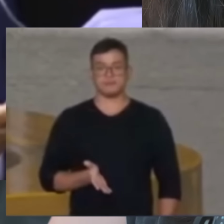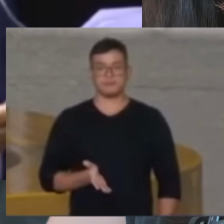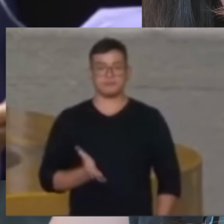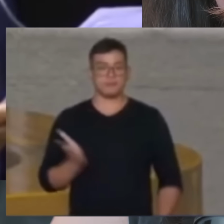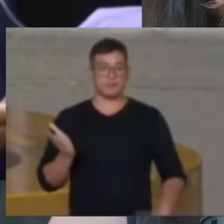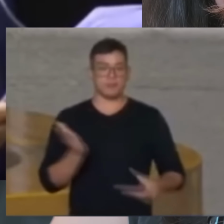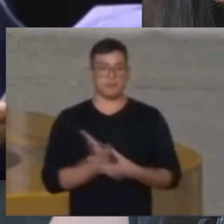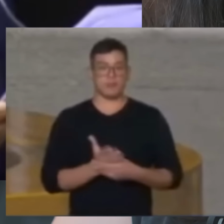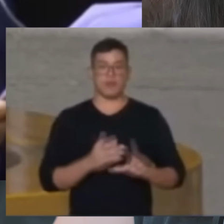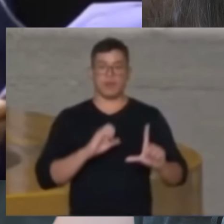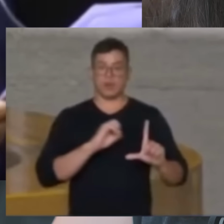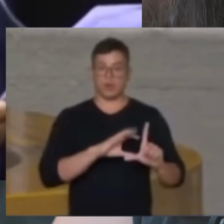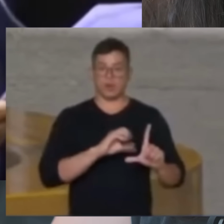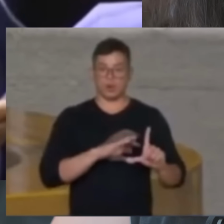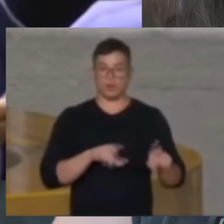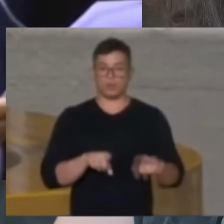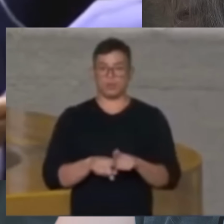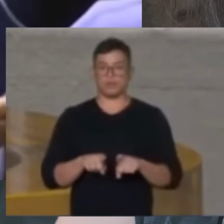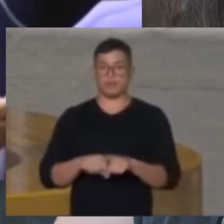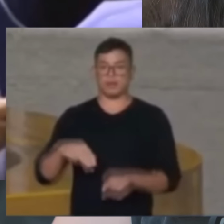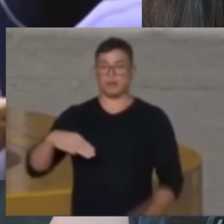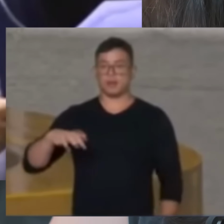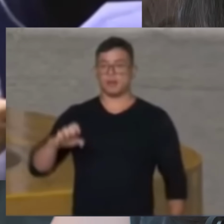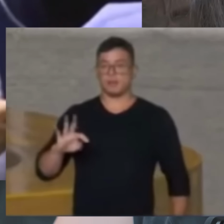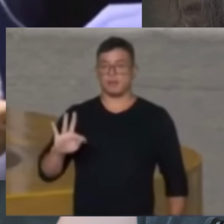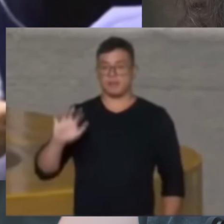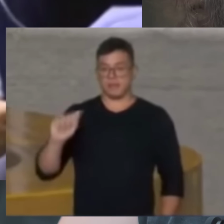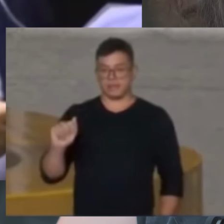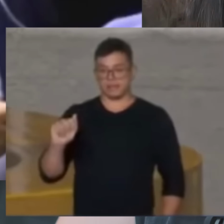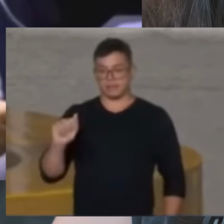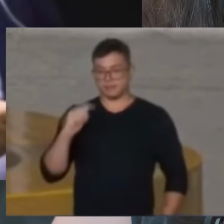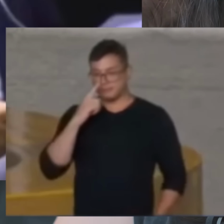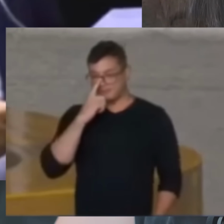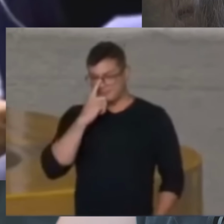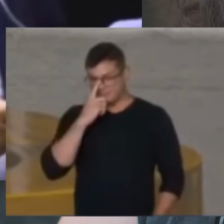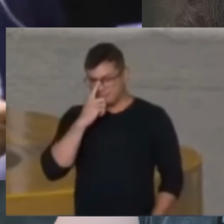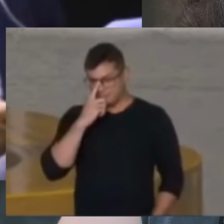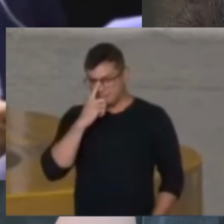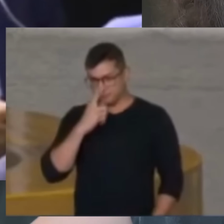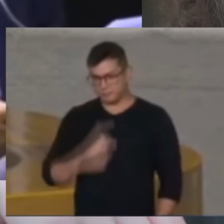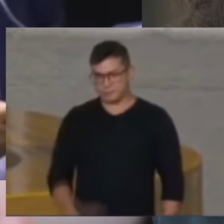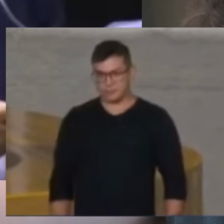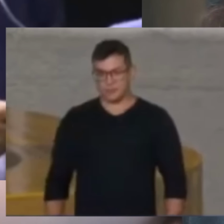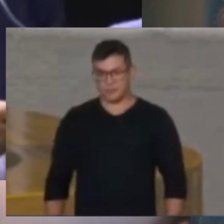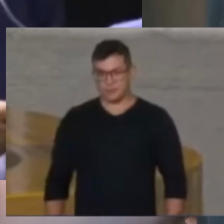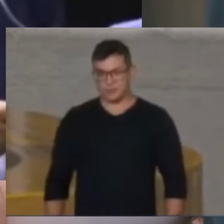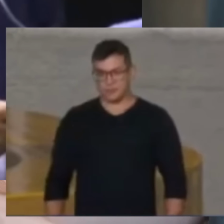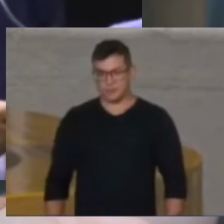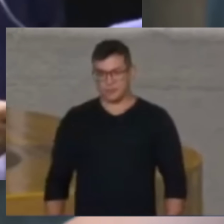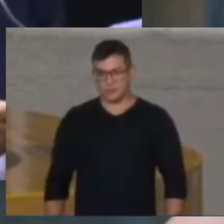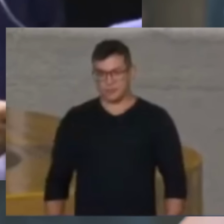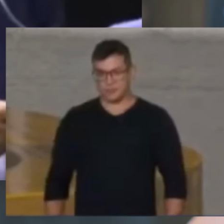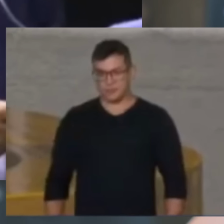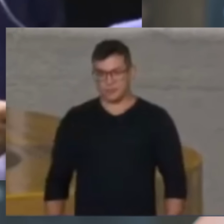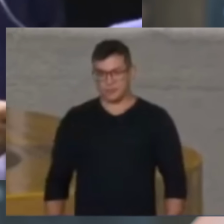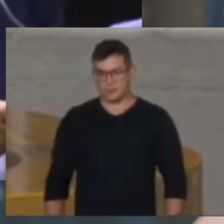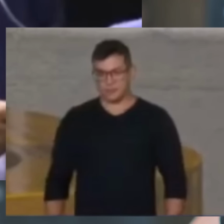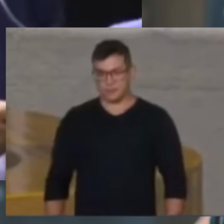controlam o Facebook, Instagram e WhatsApp, por supostas...